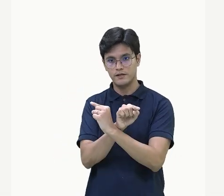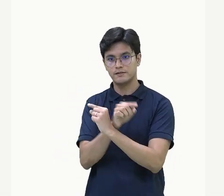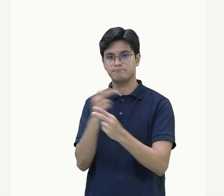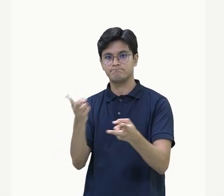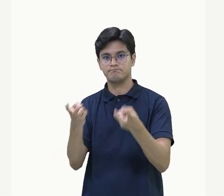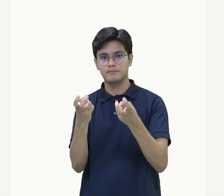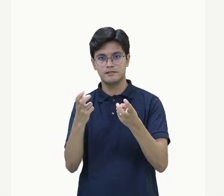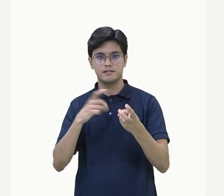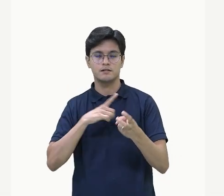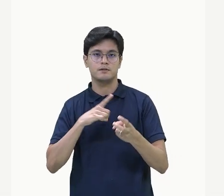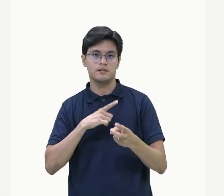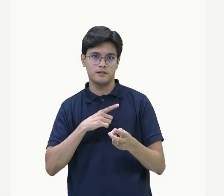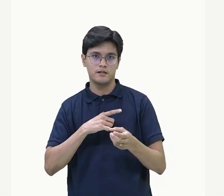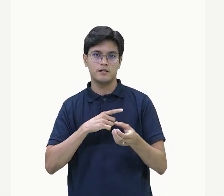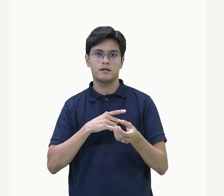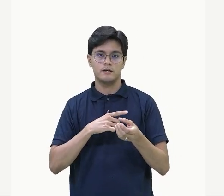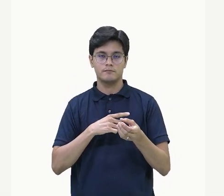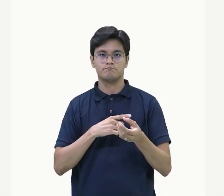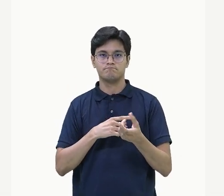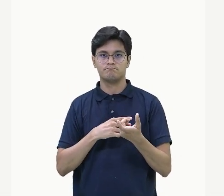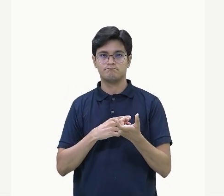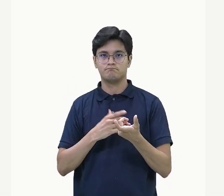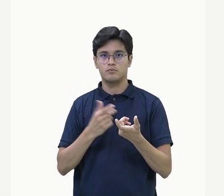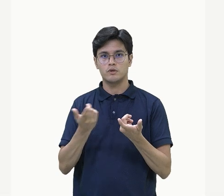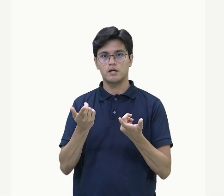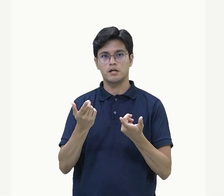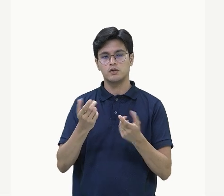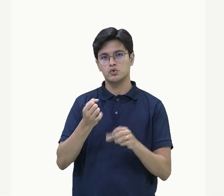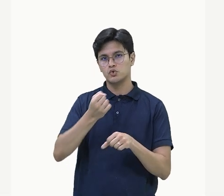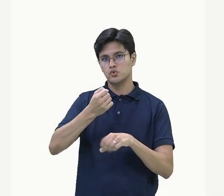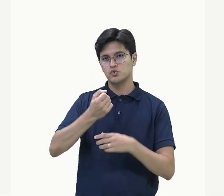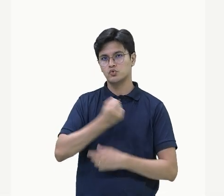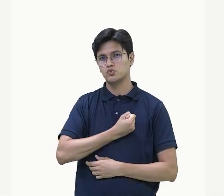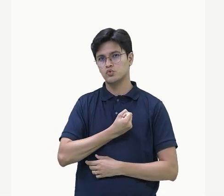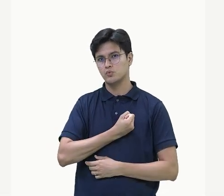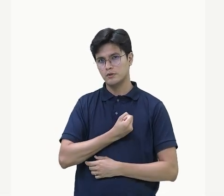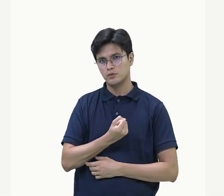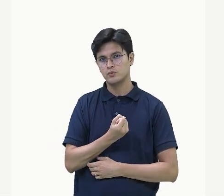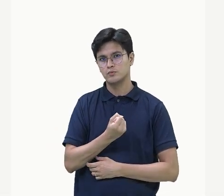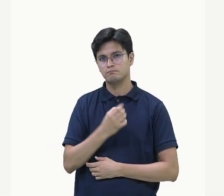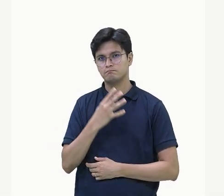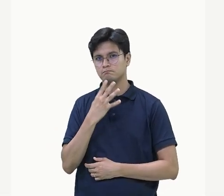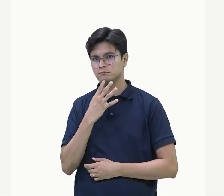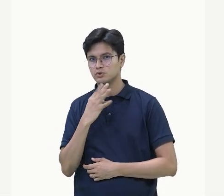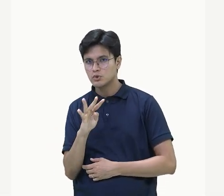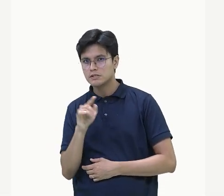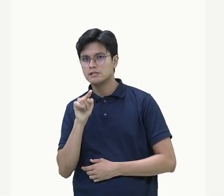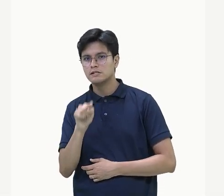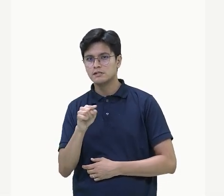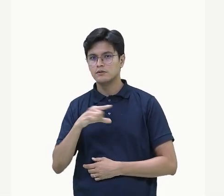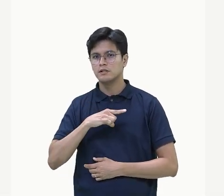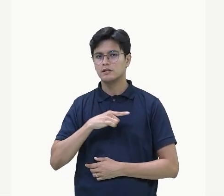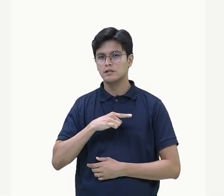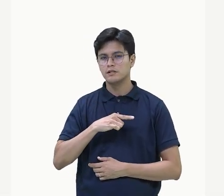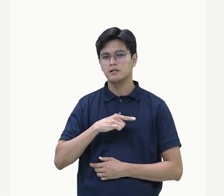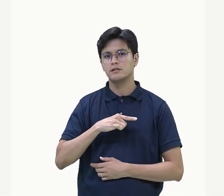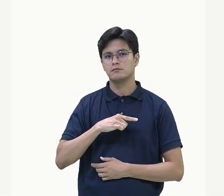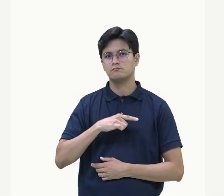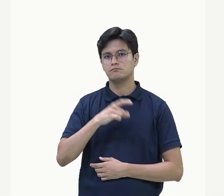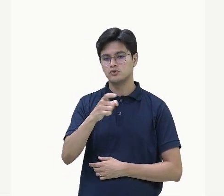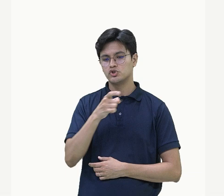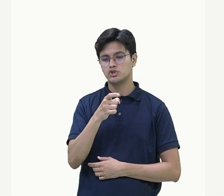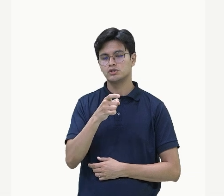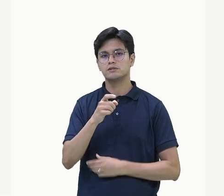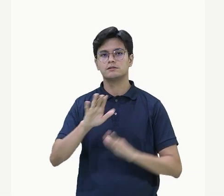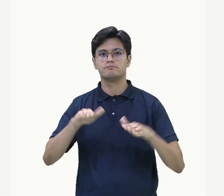nossa incógnita é o x nas duas funções e a base é o a nas duas funções também. E